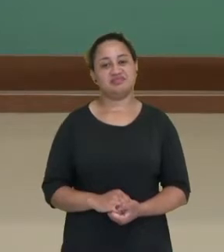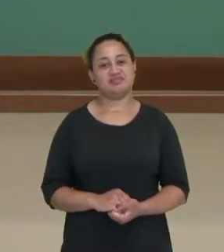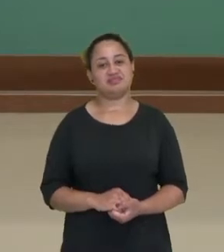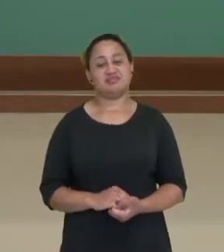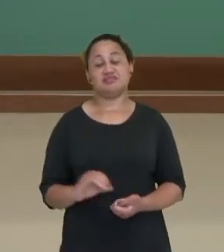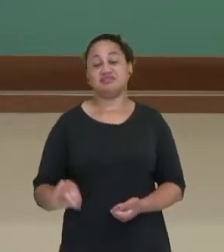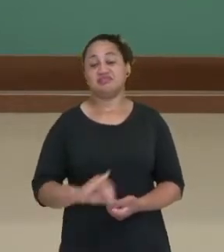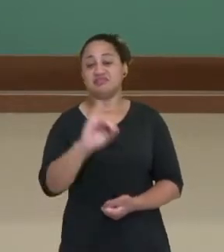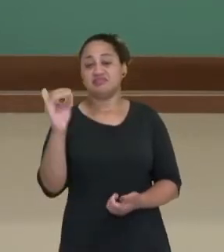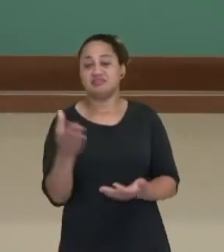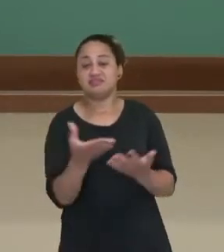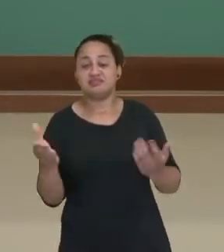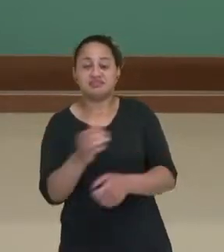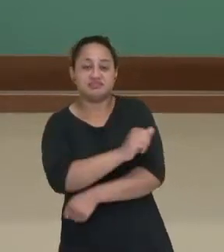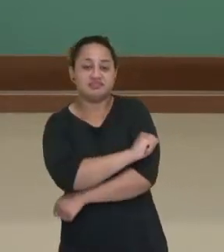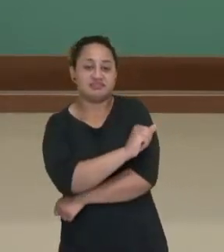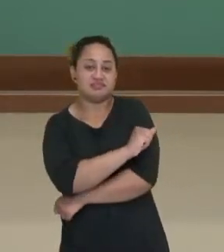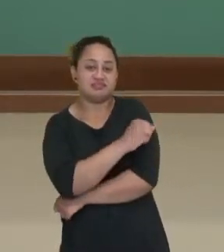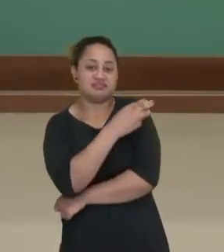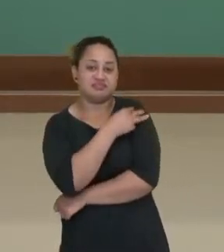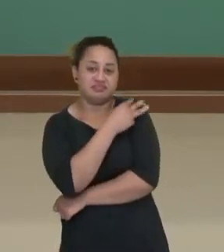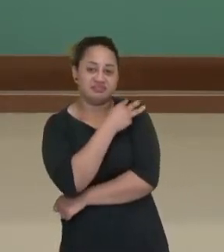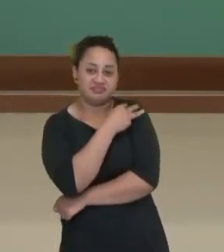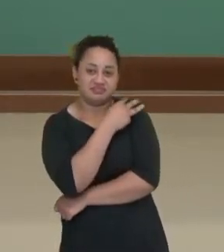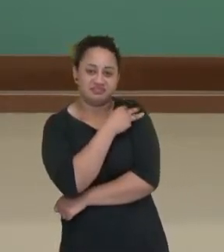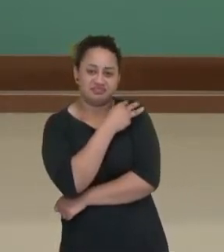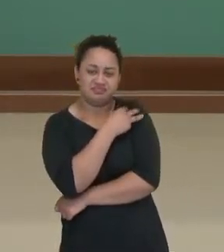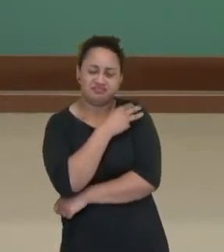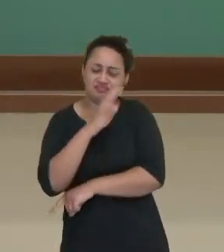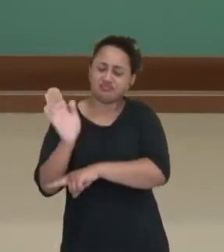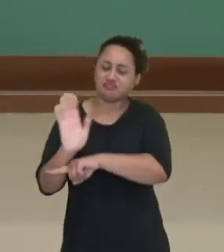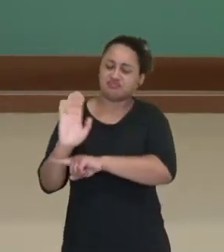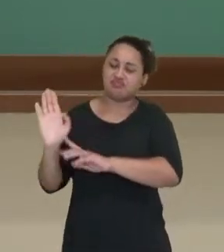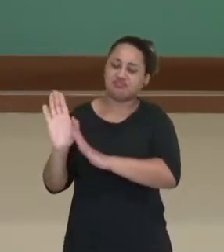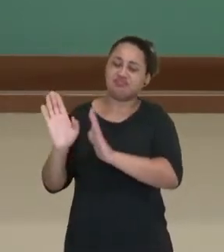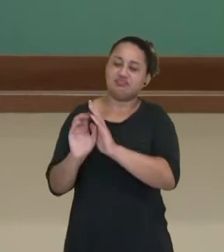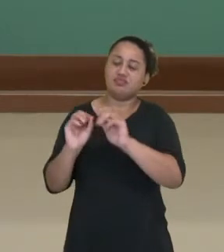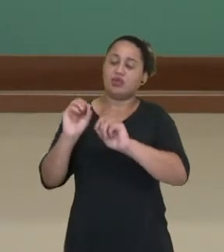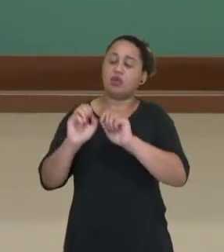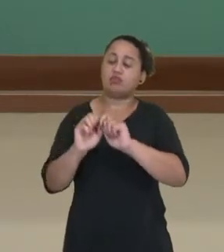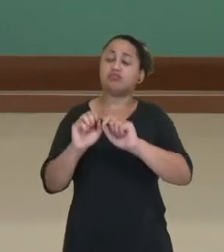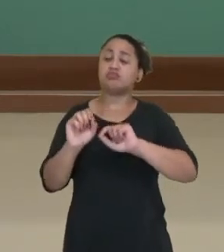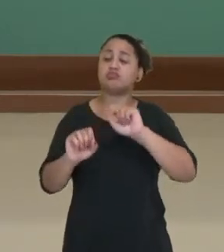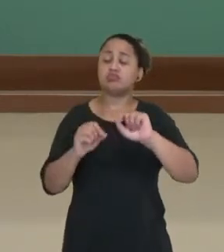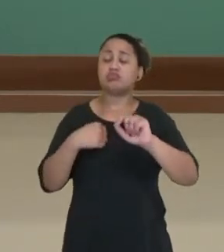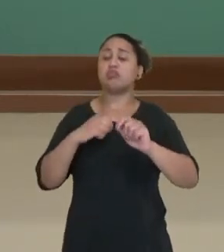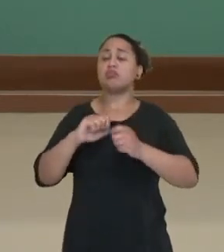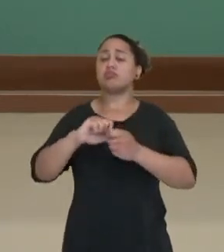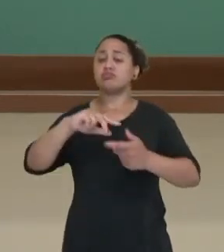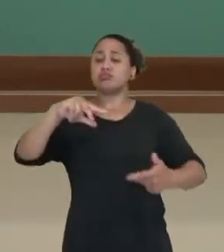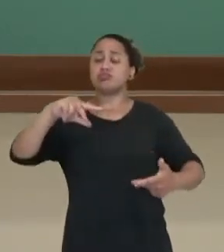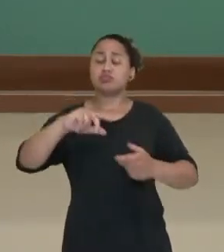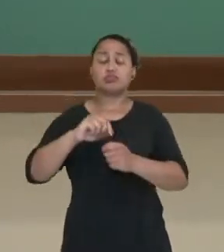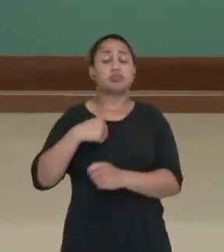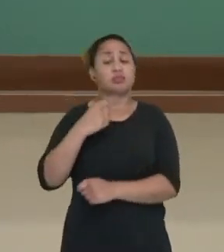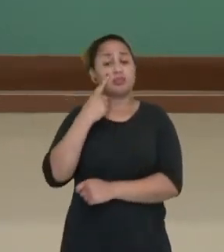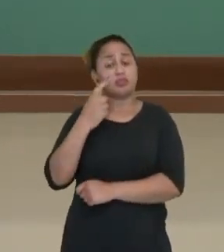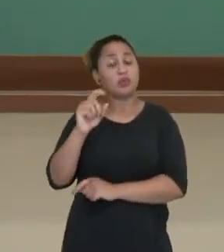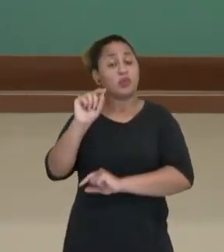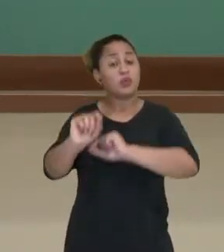Olá, estudantes da terceira série do ensino médio. Nesse vídeo vamos falar sobre um poliedro muito interessante que